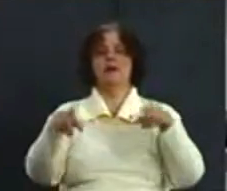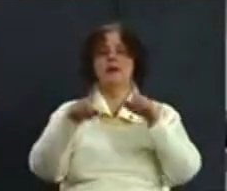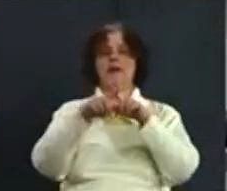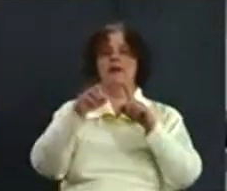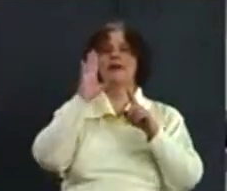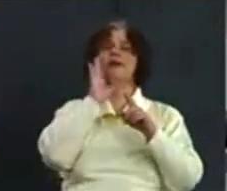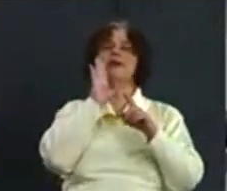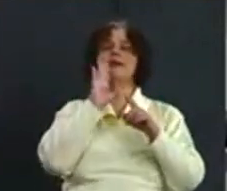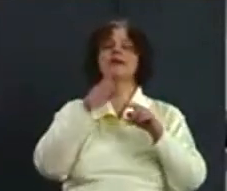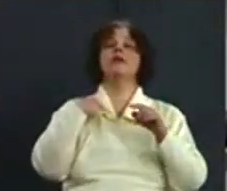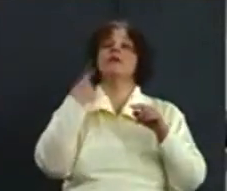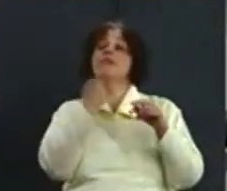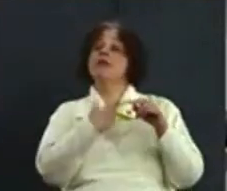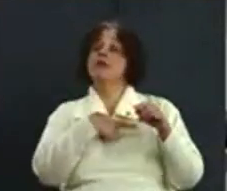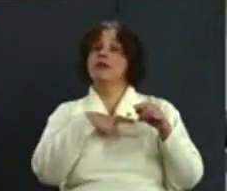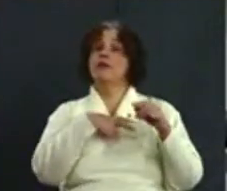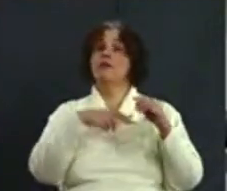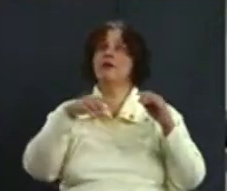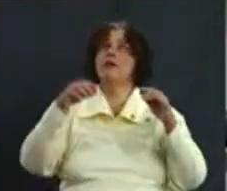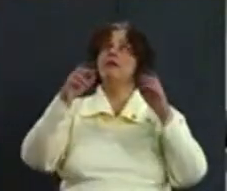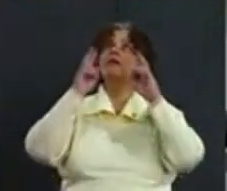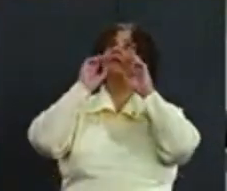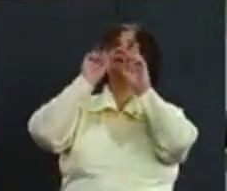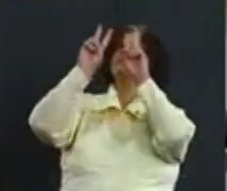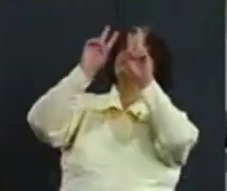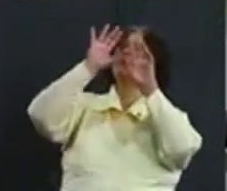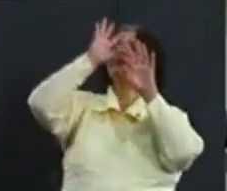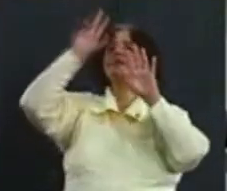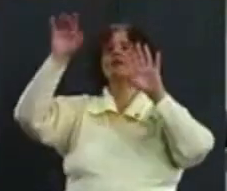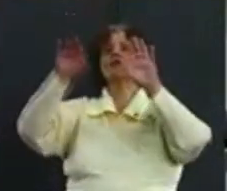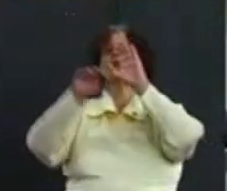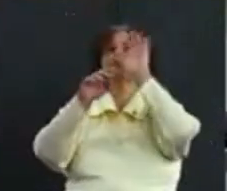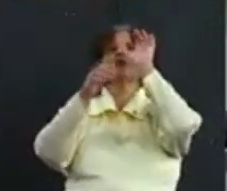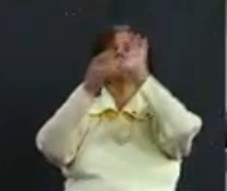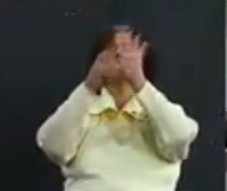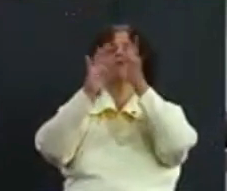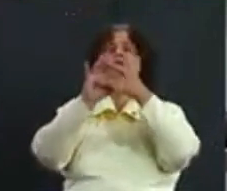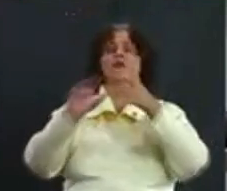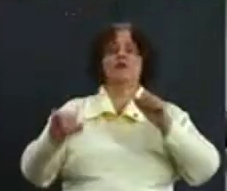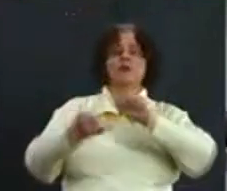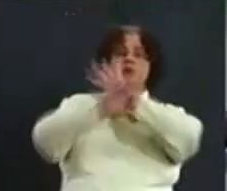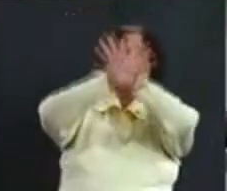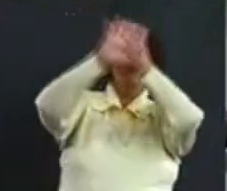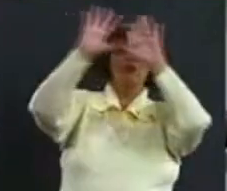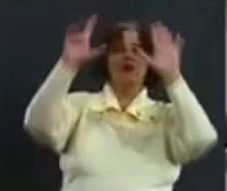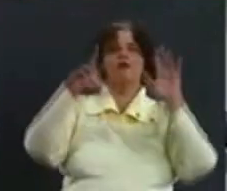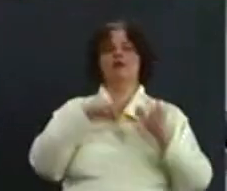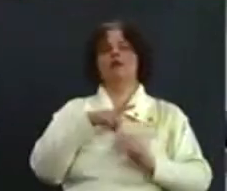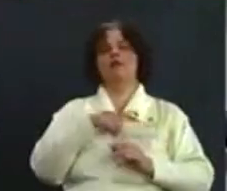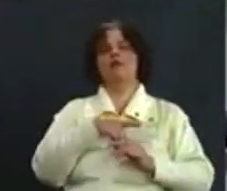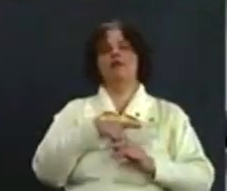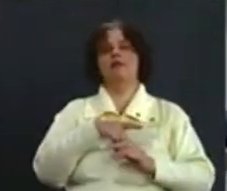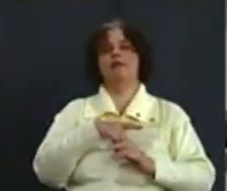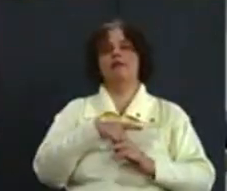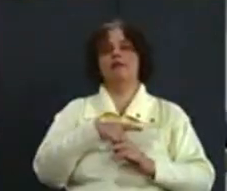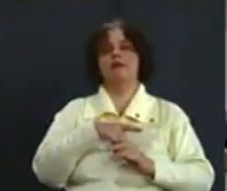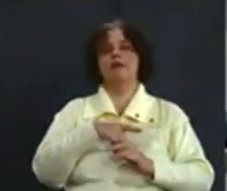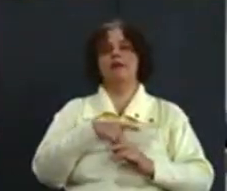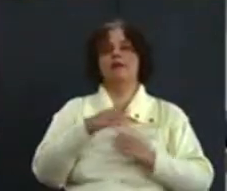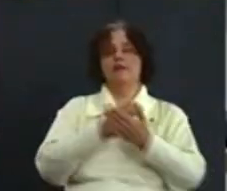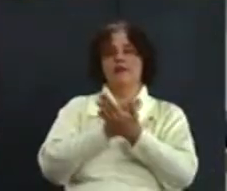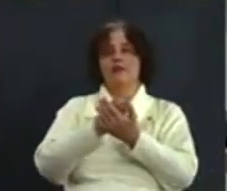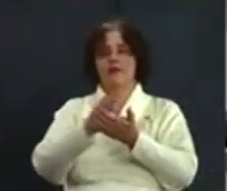uma visão de Cristo glorificado, e é um texto lindo que vale a pena você voltar aqui e ler a sequência do capítulo